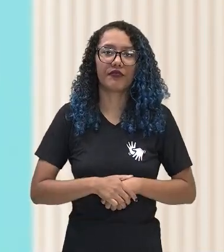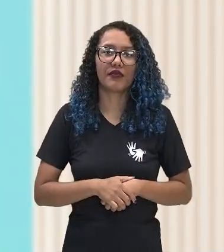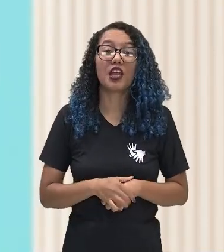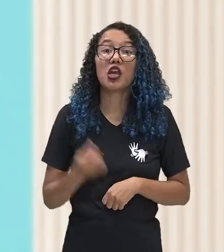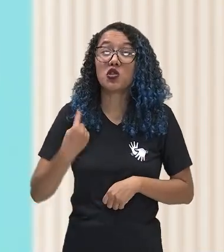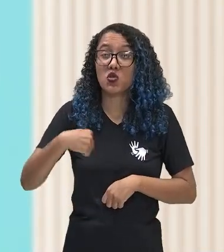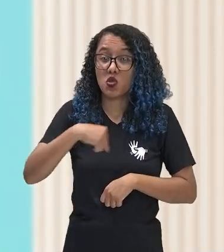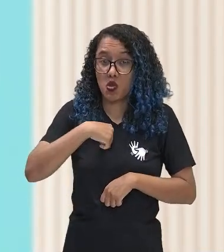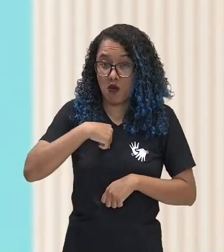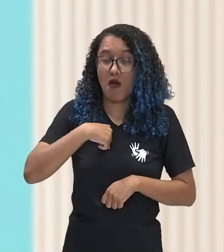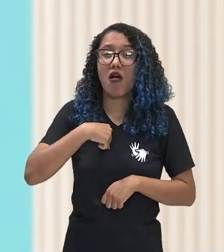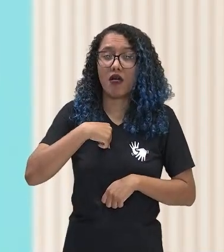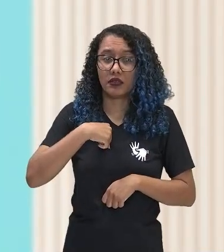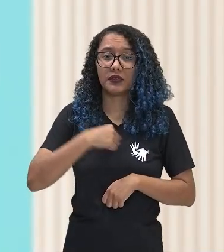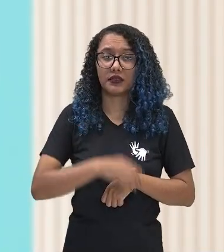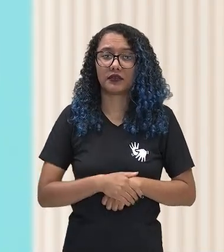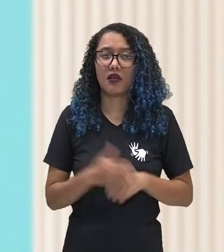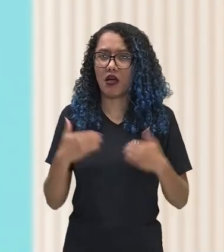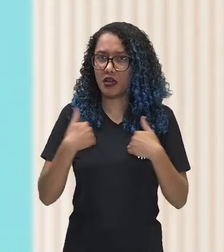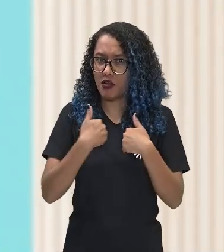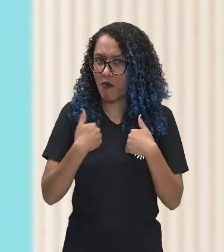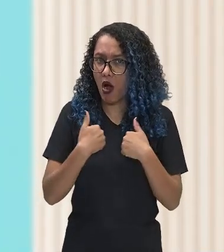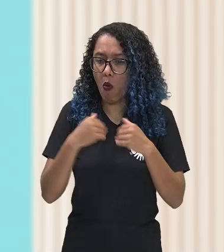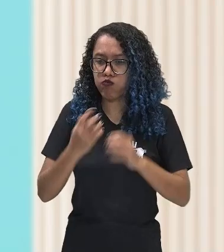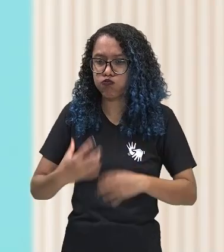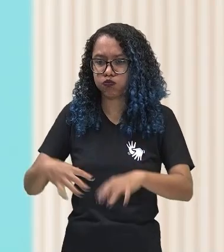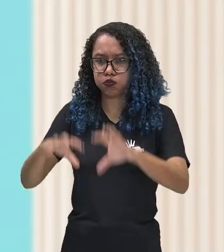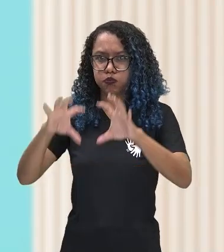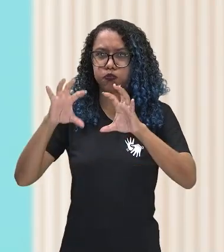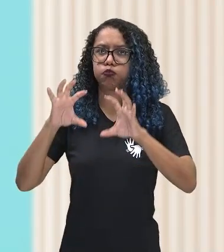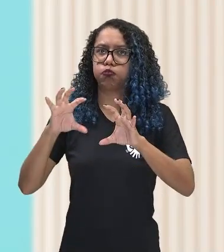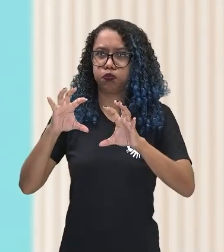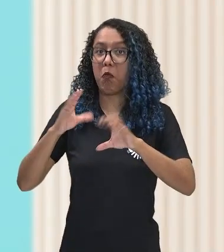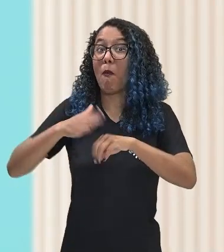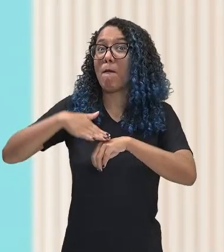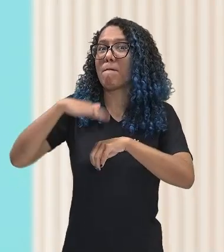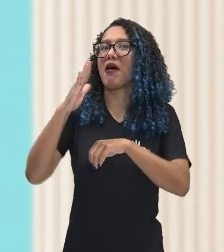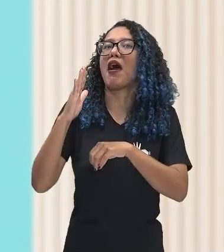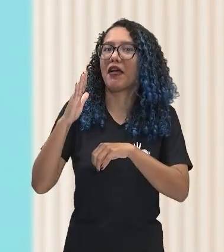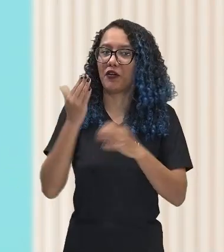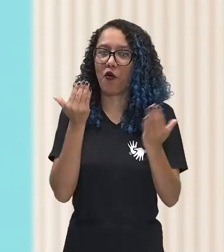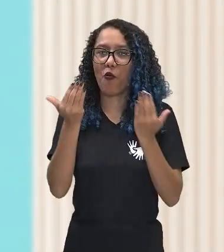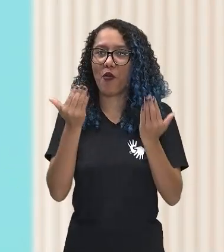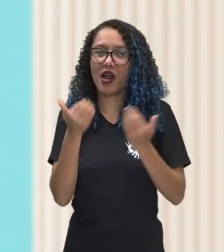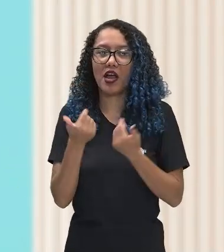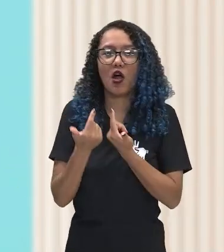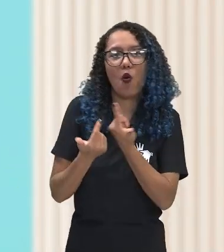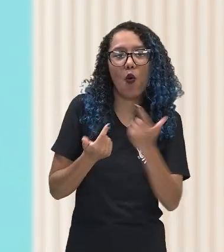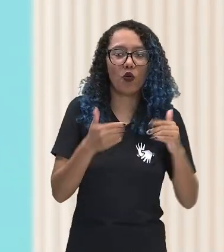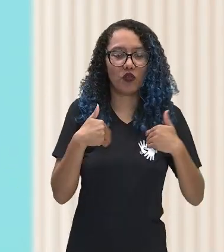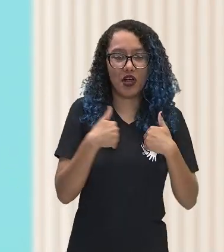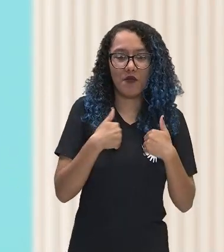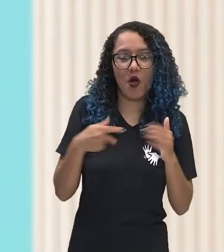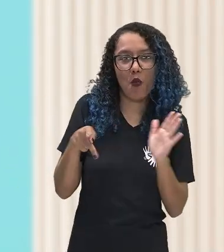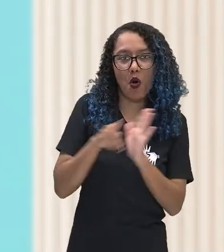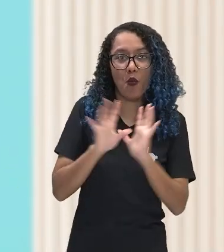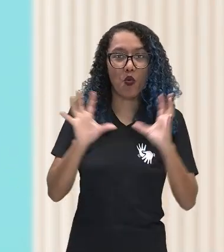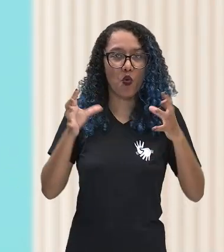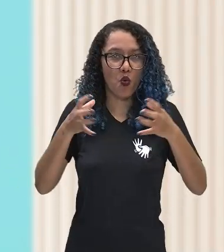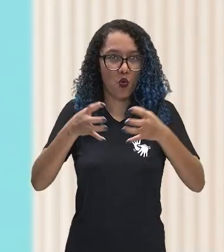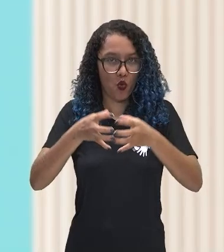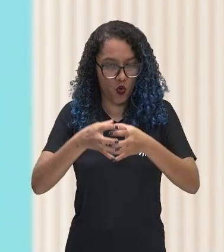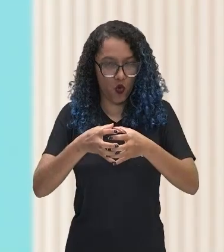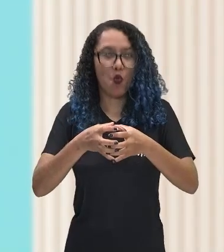os animais que TM a maior bunda do reino animal então observem só o motivo aí